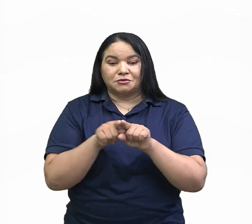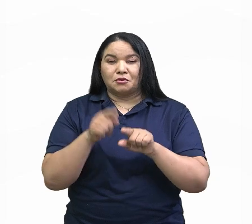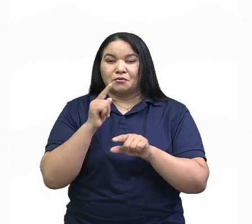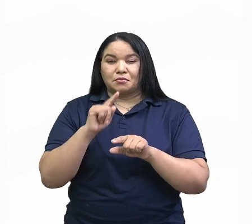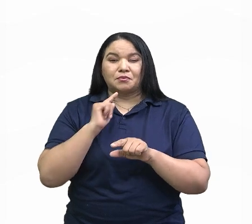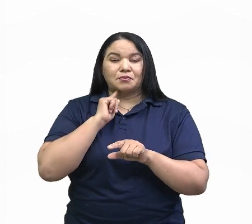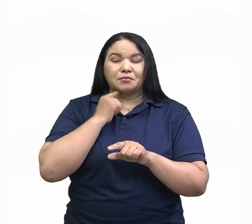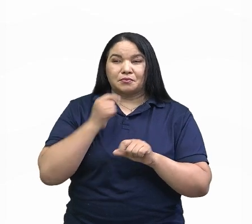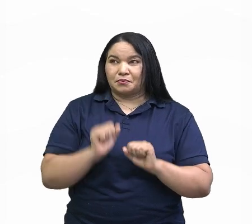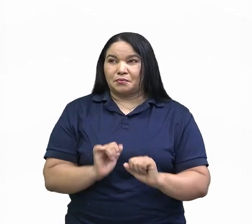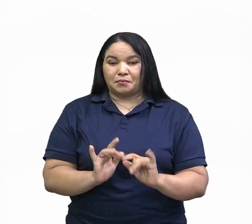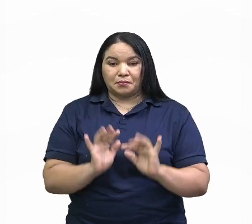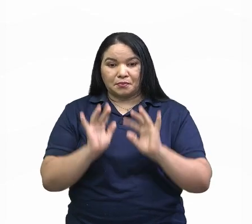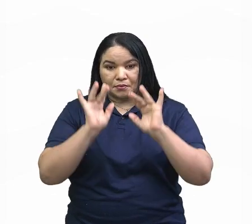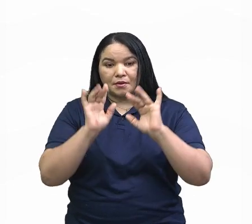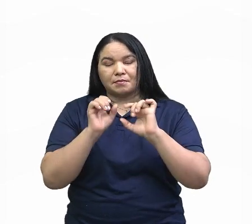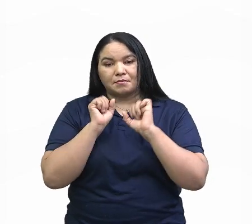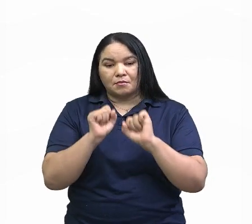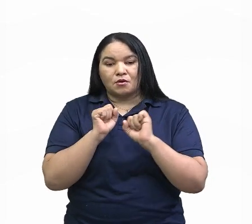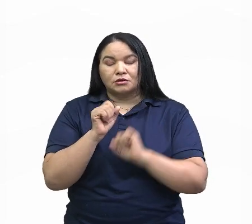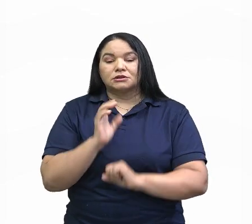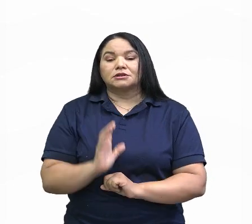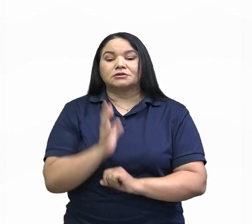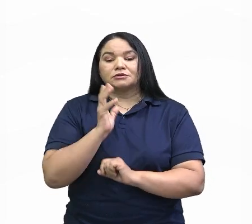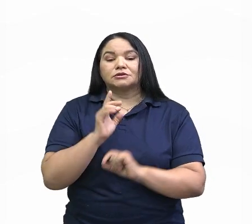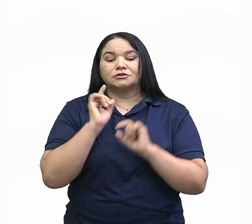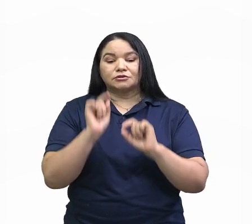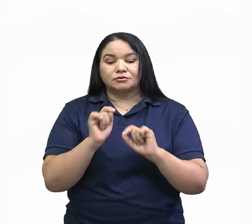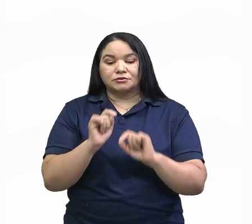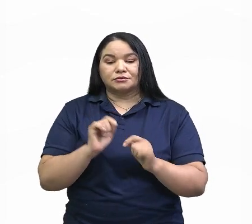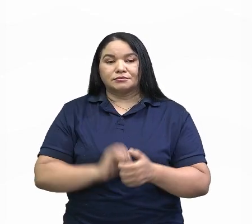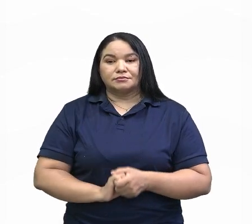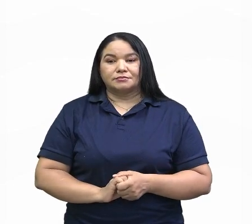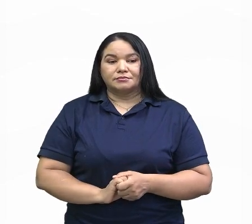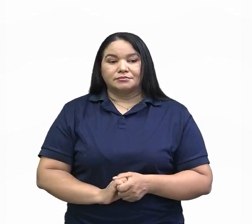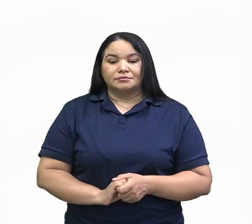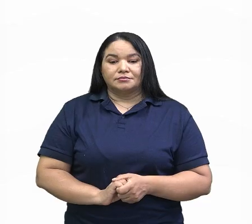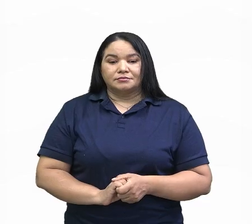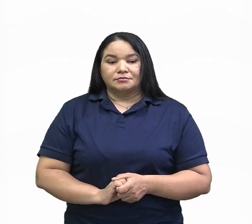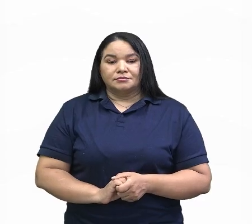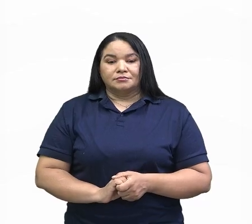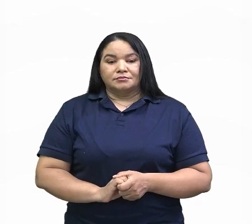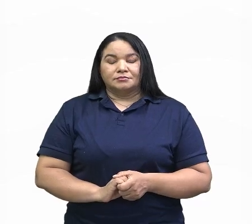atmosférica pode causar, né,